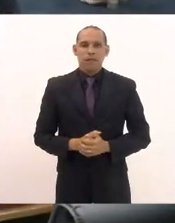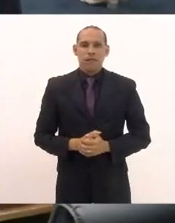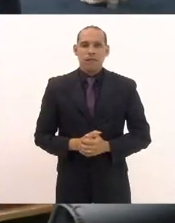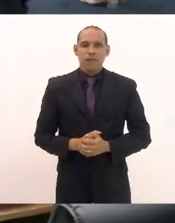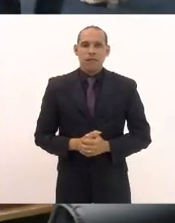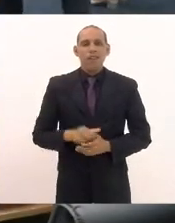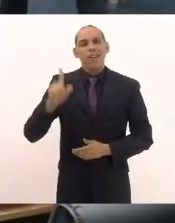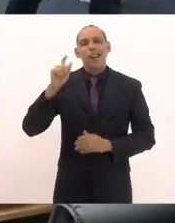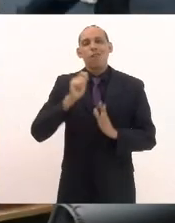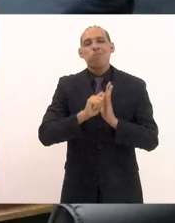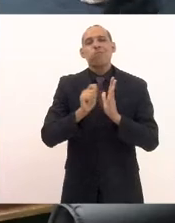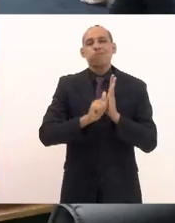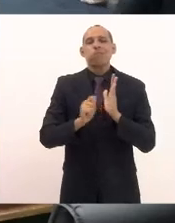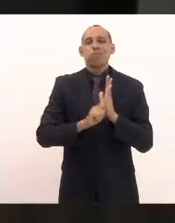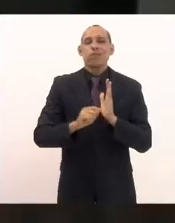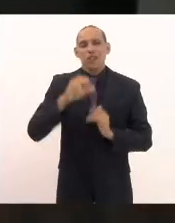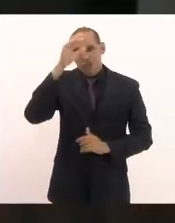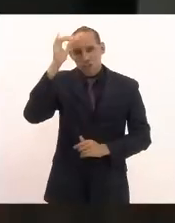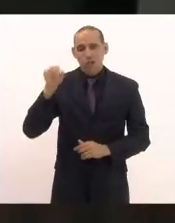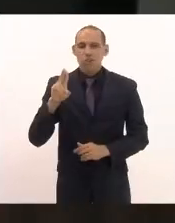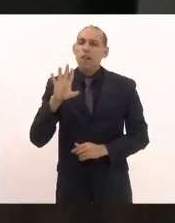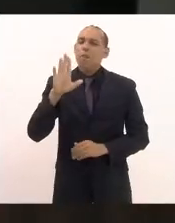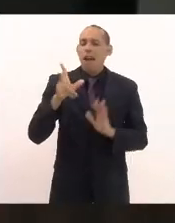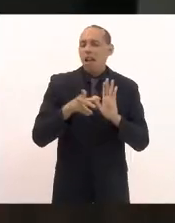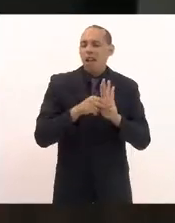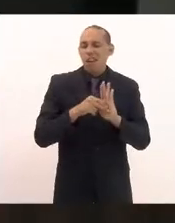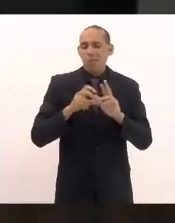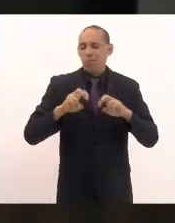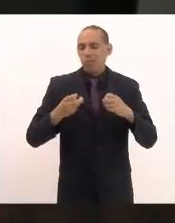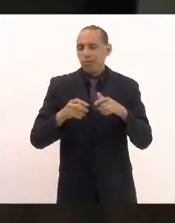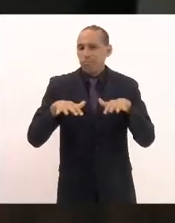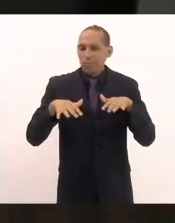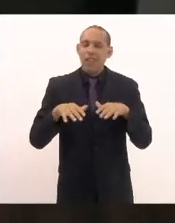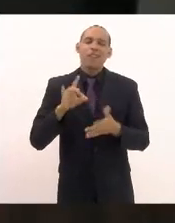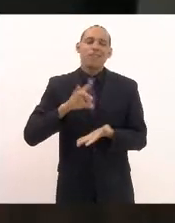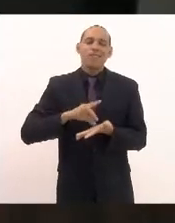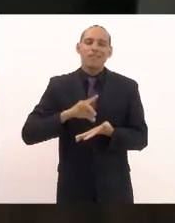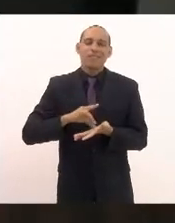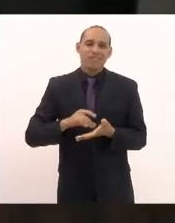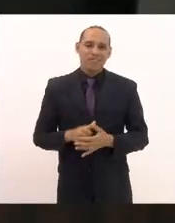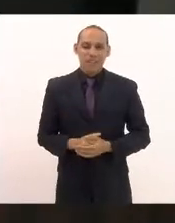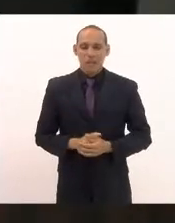Eu sou autor, tia Júlia. Mas é as emendas de plenário. Ah, é verdade.